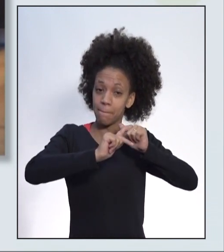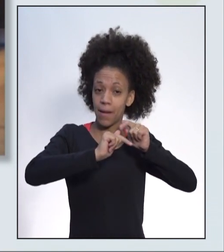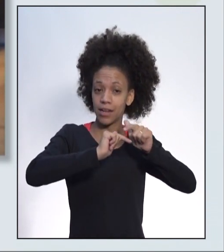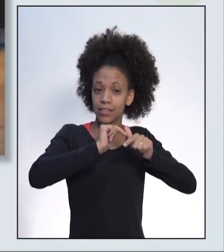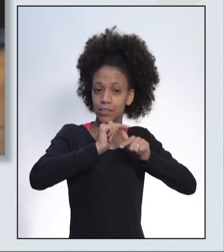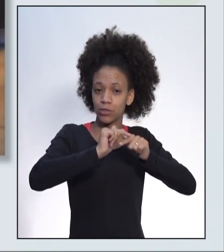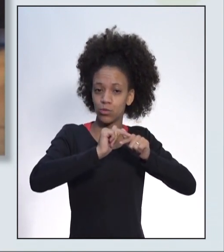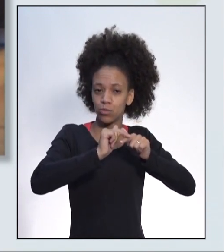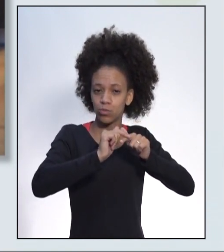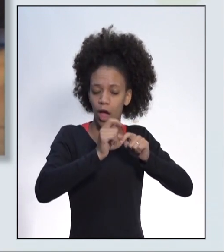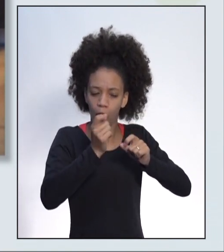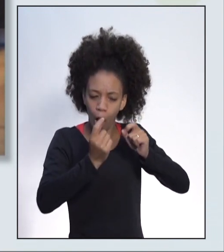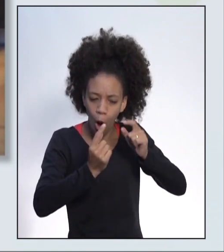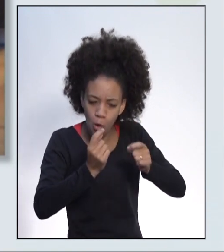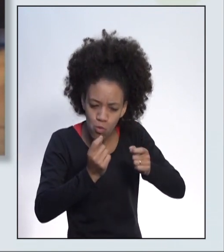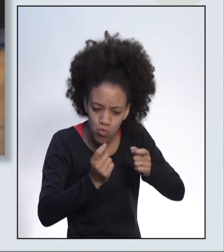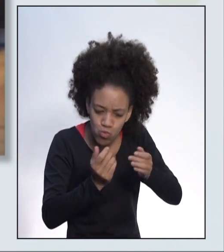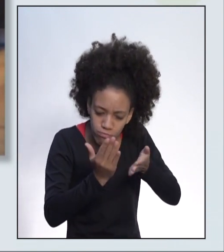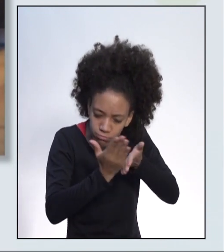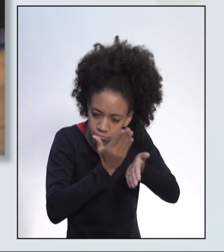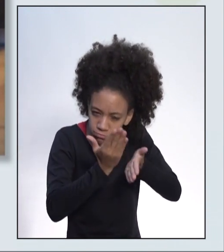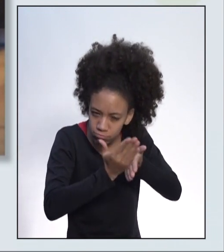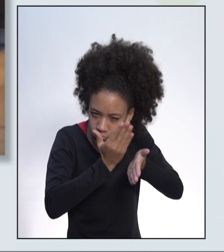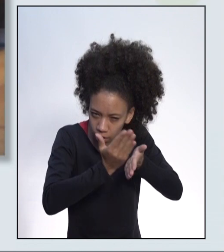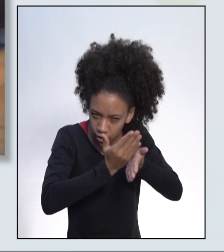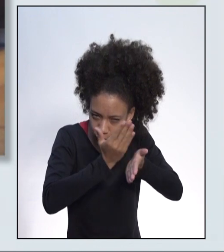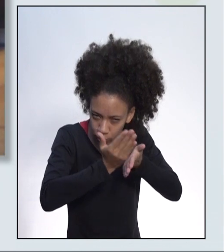pegando uns livros.